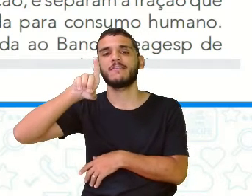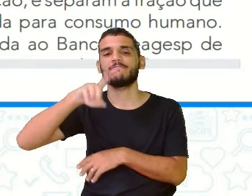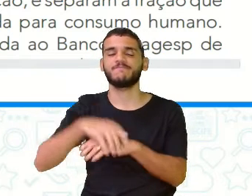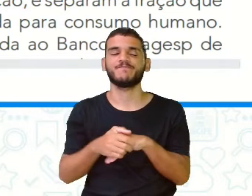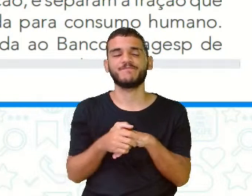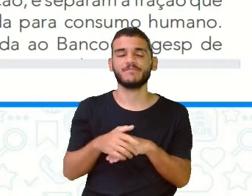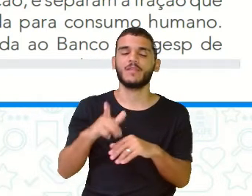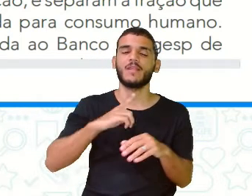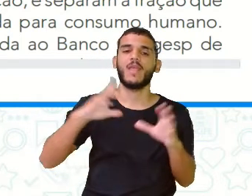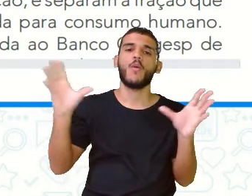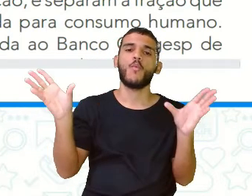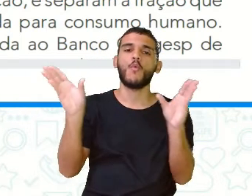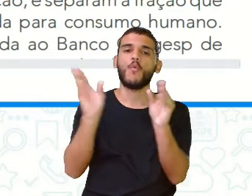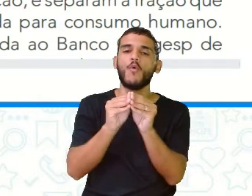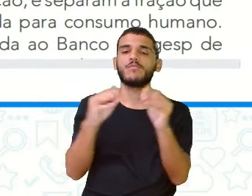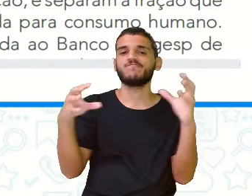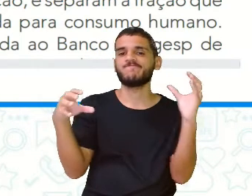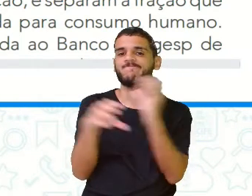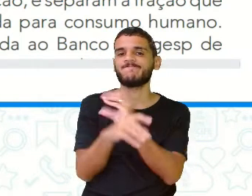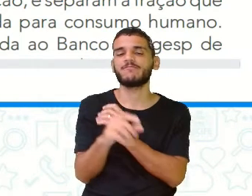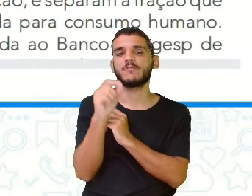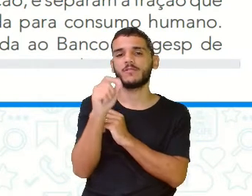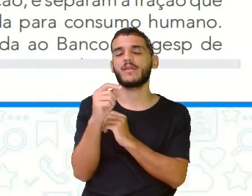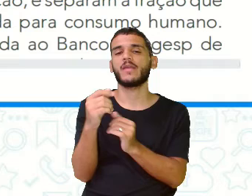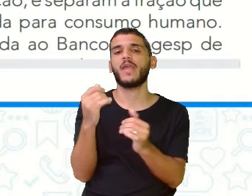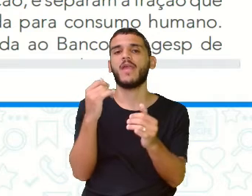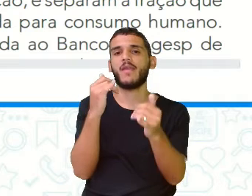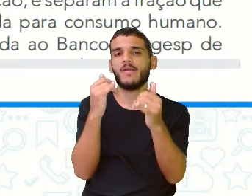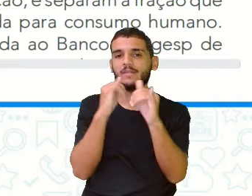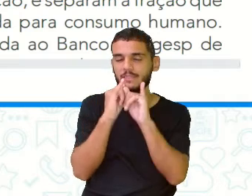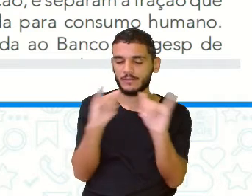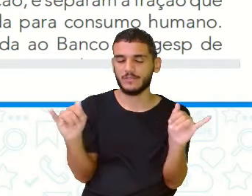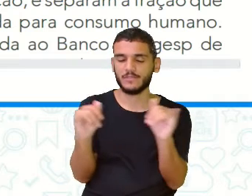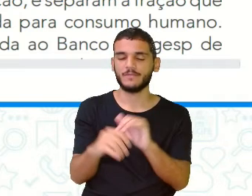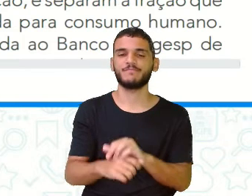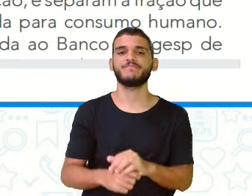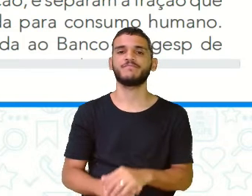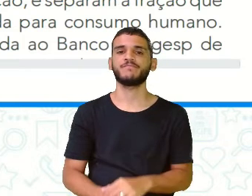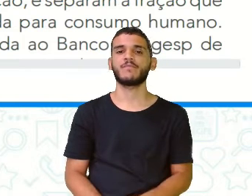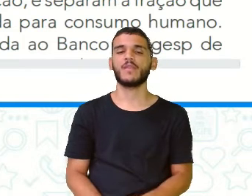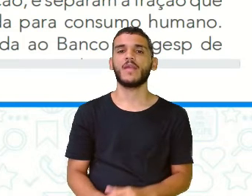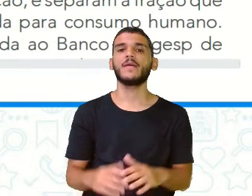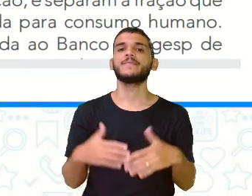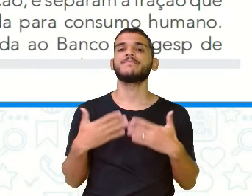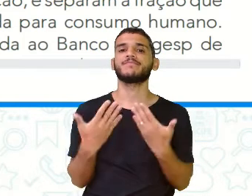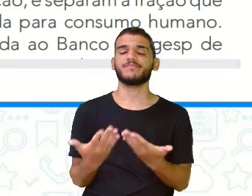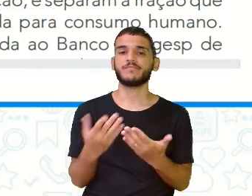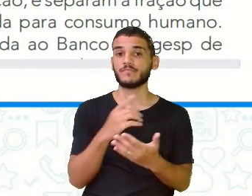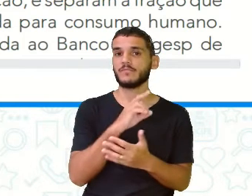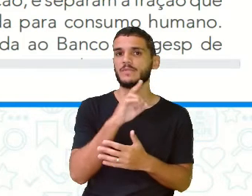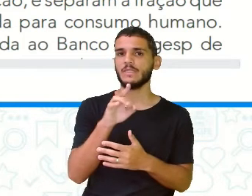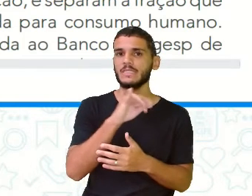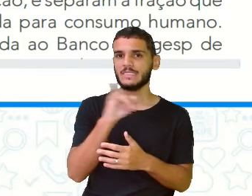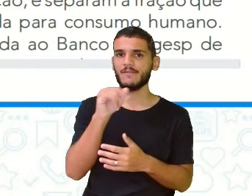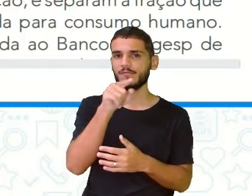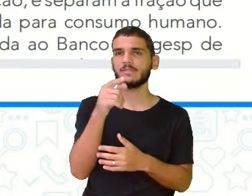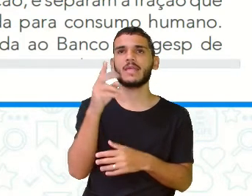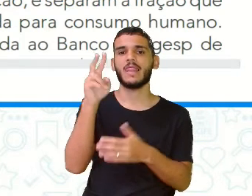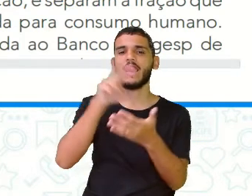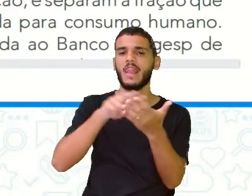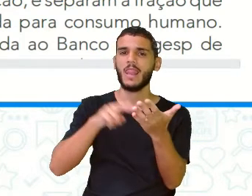completo da notícia. Se você não conseguir ler tudo, só em você ler aí o primeiro parágrafo, você vai ter uma ideia do que vai